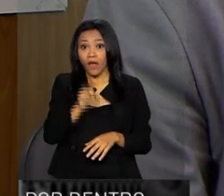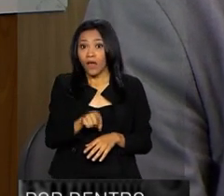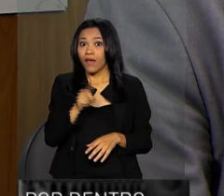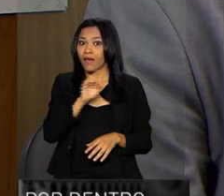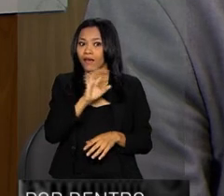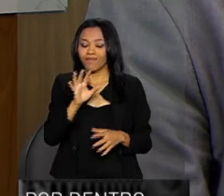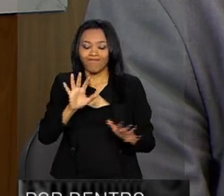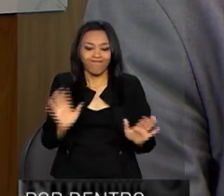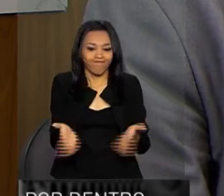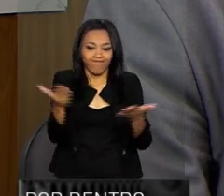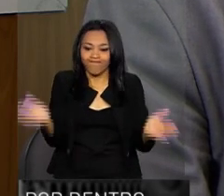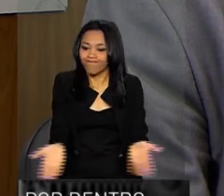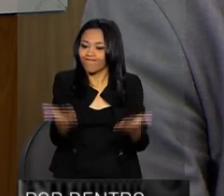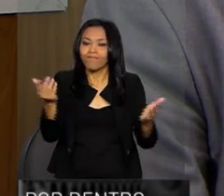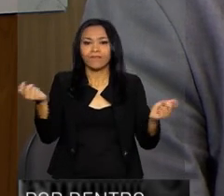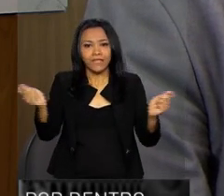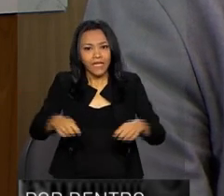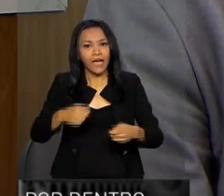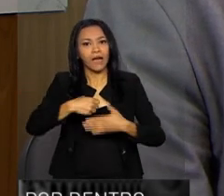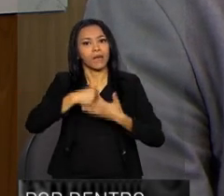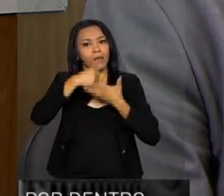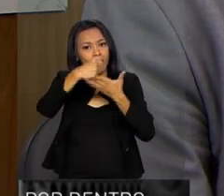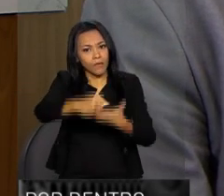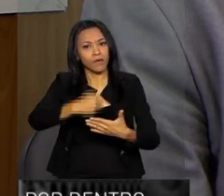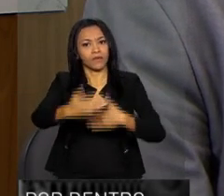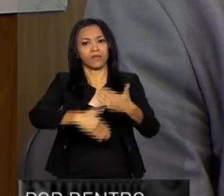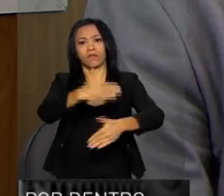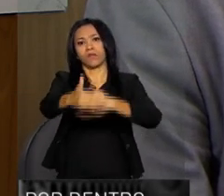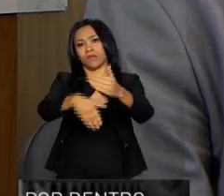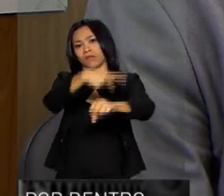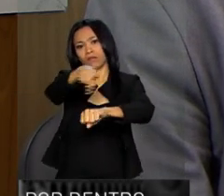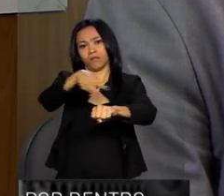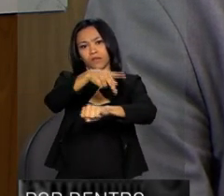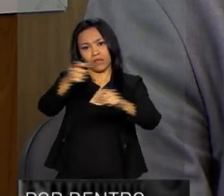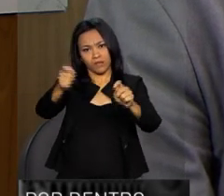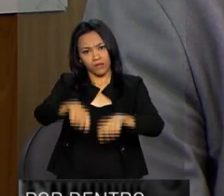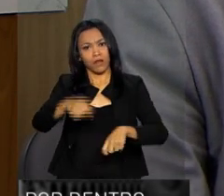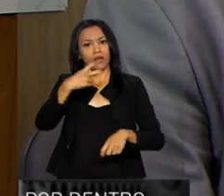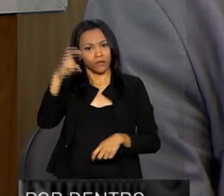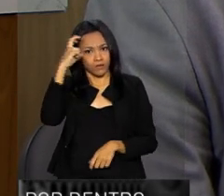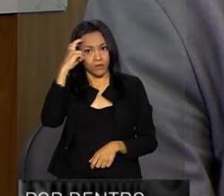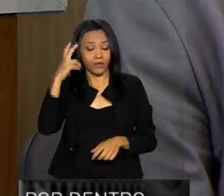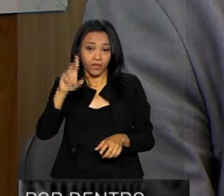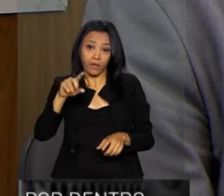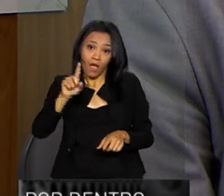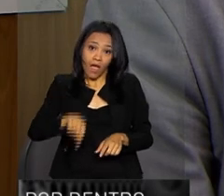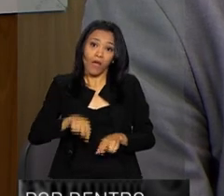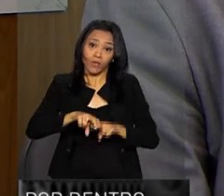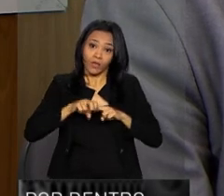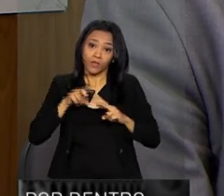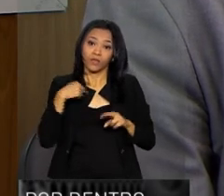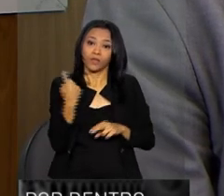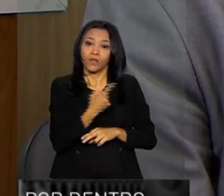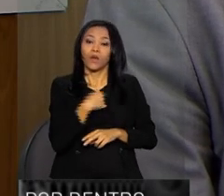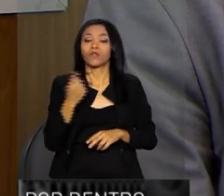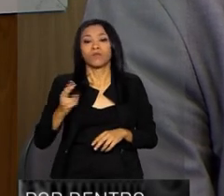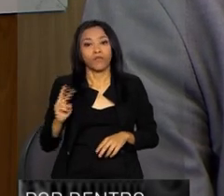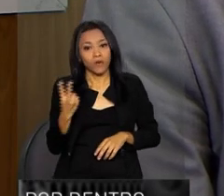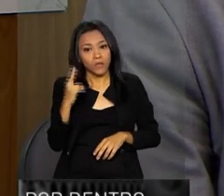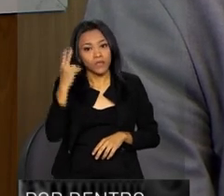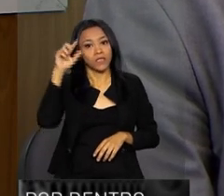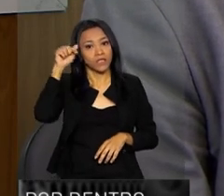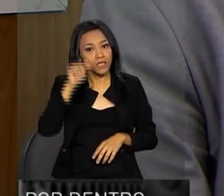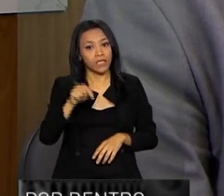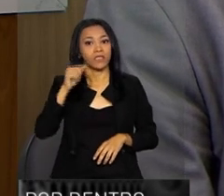contribui para o desenvolvimento do nosso país e pode contribuir ainda mais e é isso que nós estamos valorizando na cerimônia